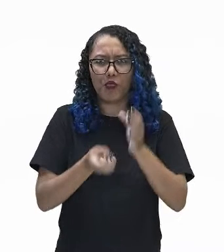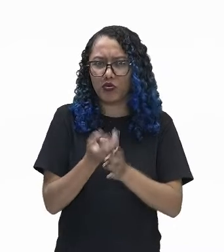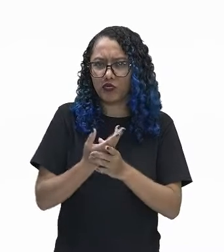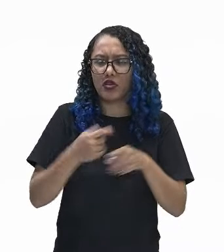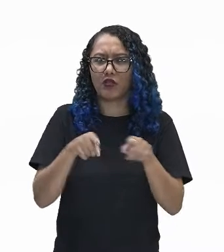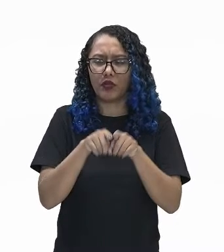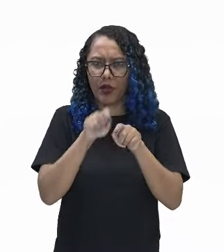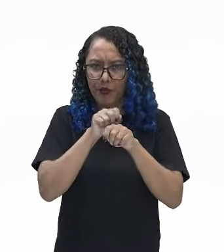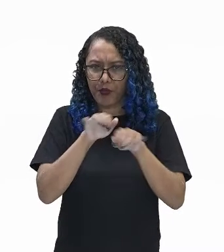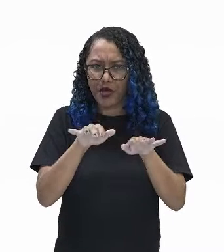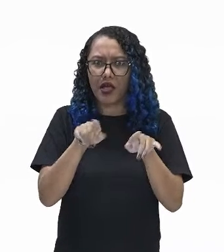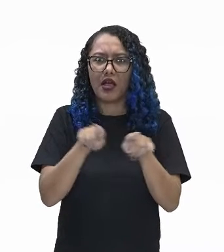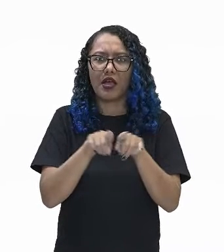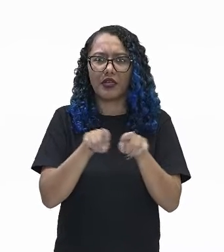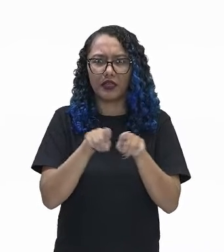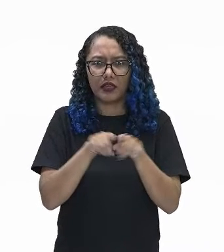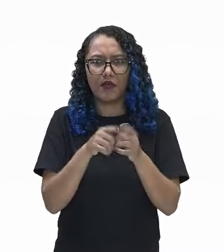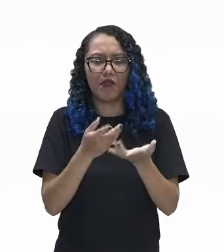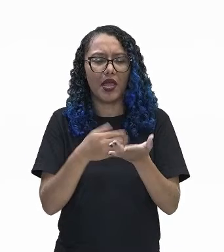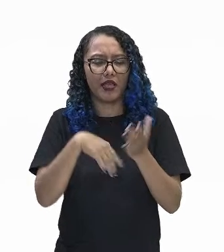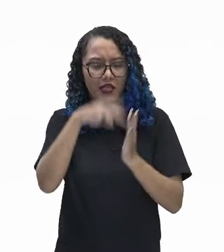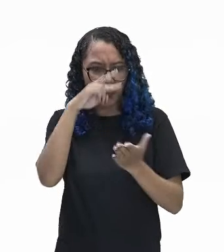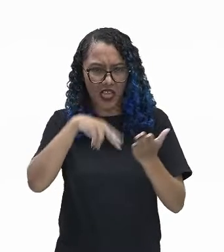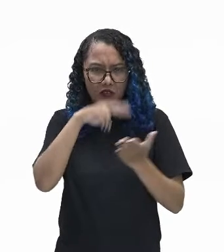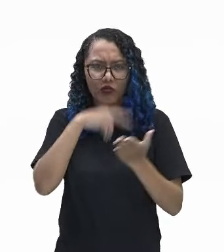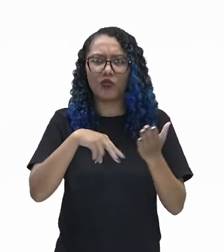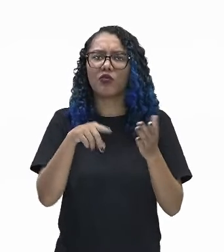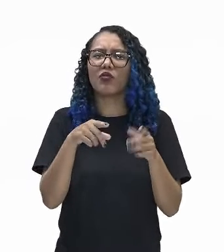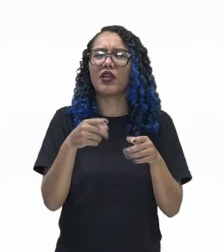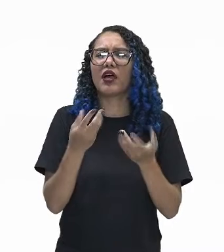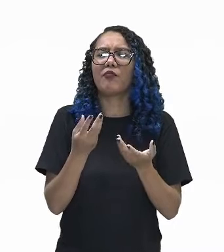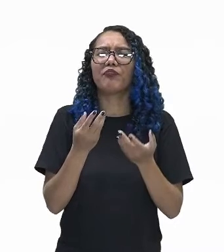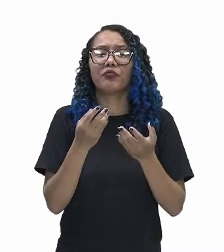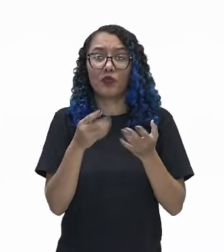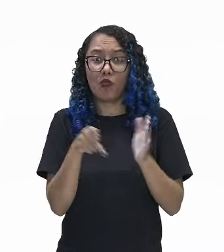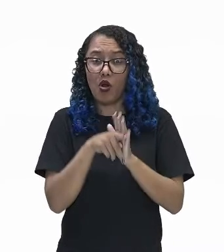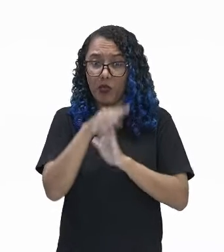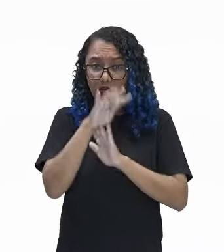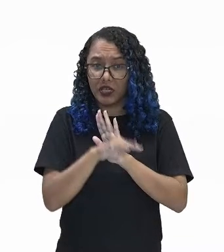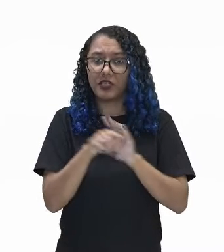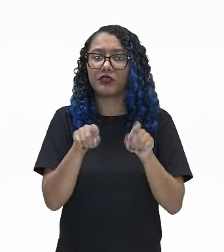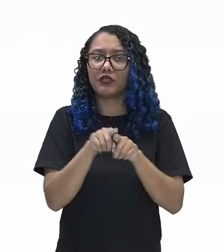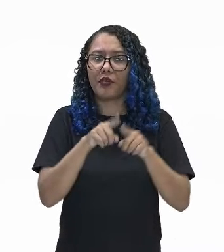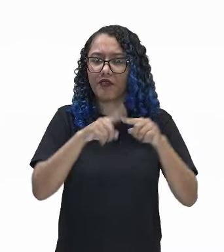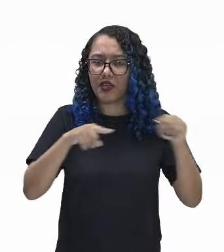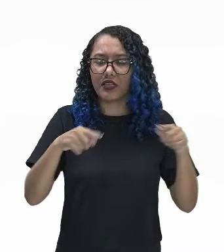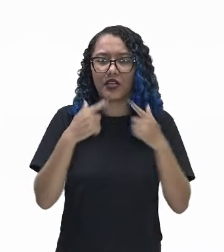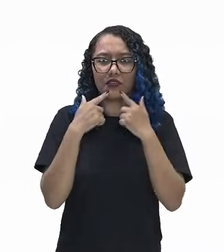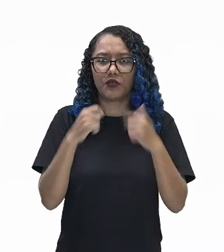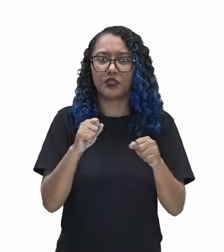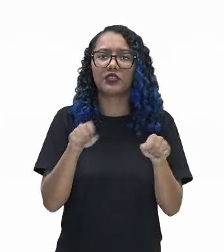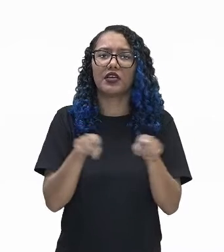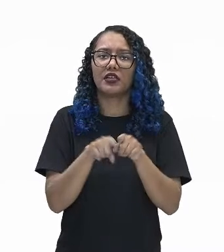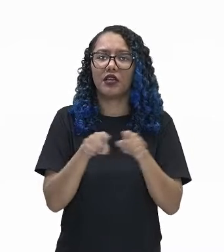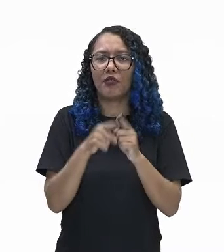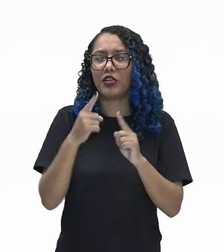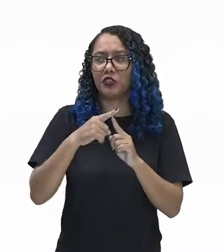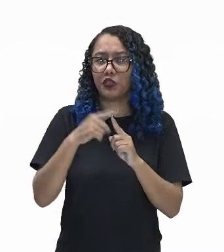produção, circulação, recepção de textos, as variedades linguísticas e variantes de